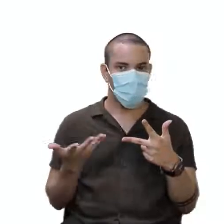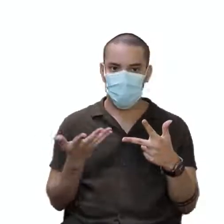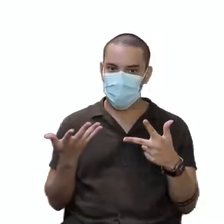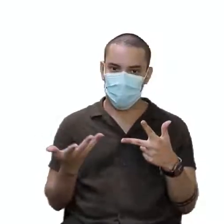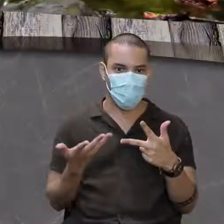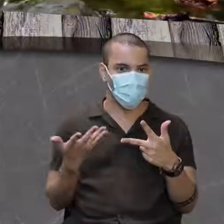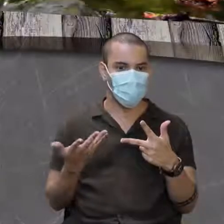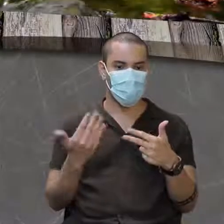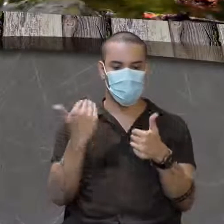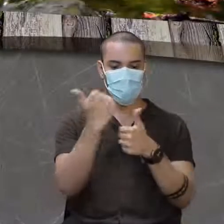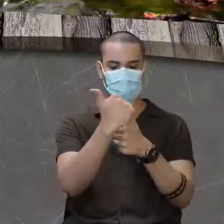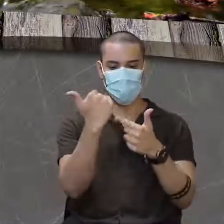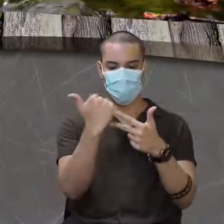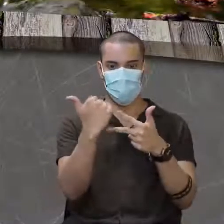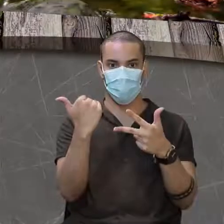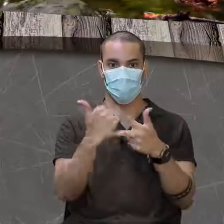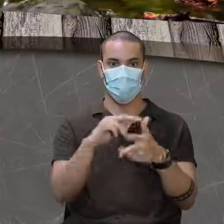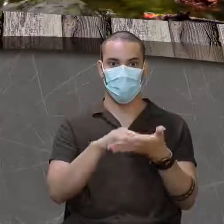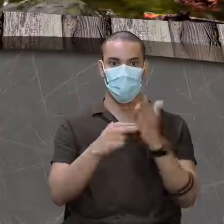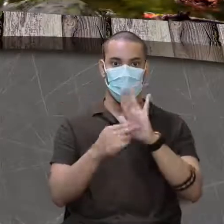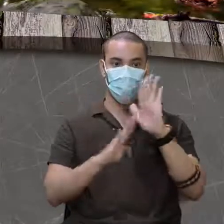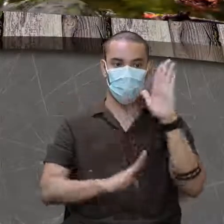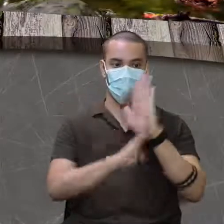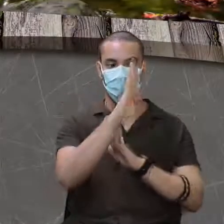clímax. O topo.